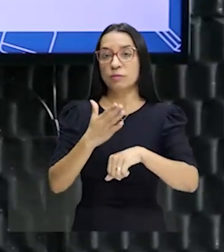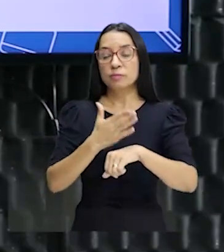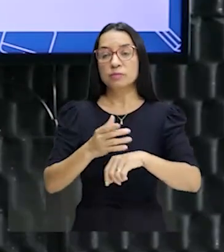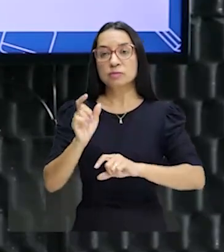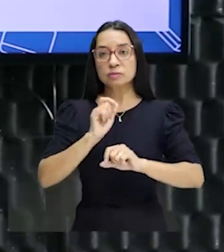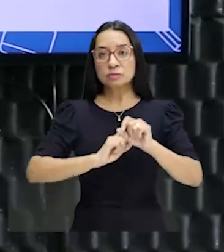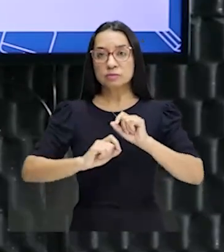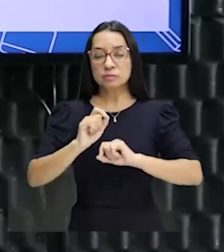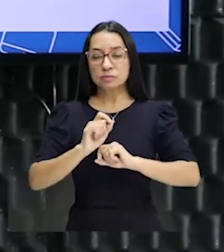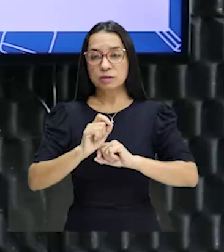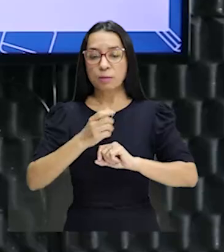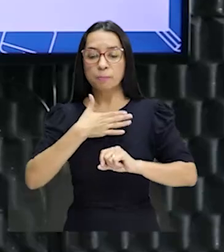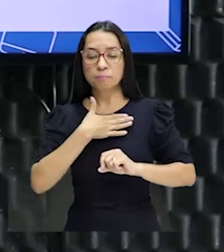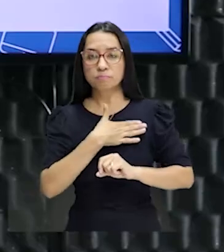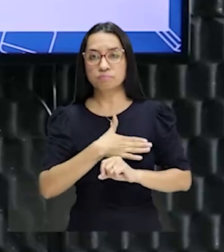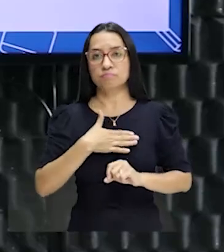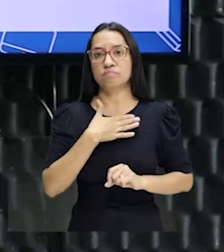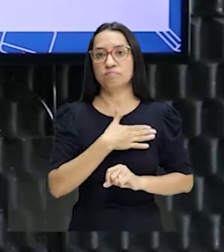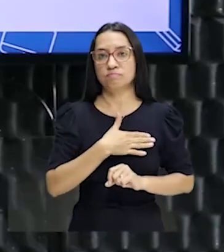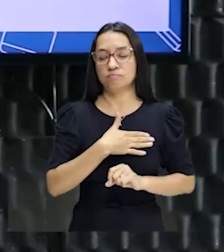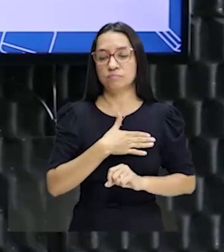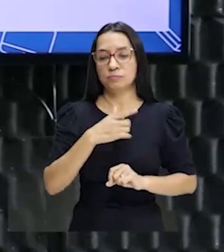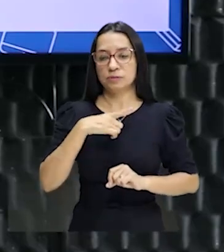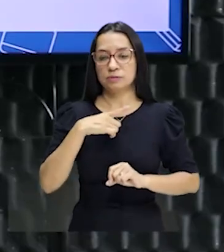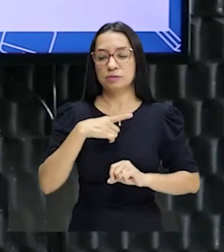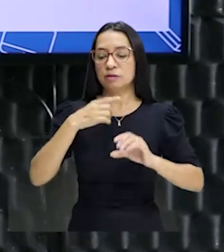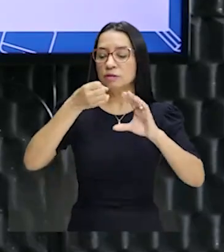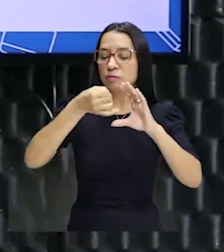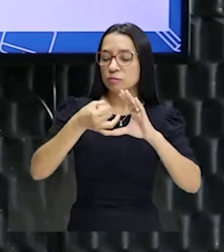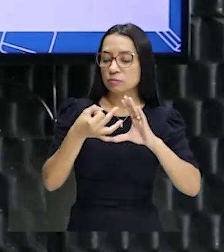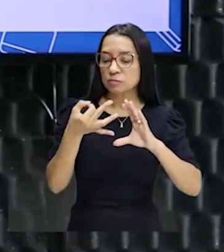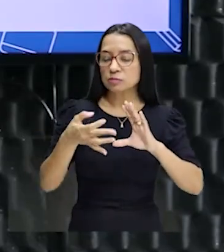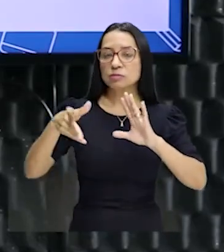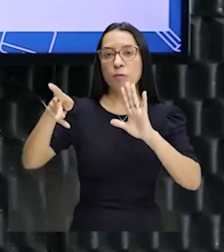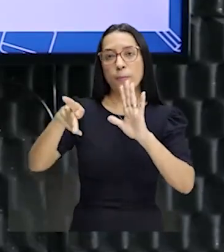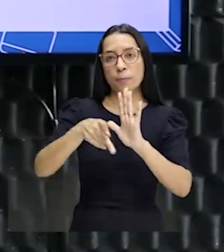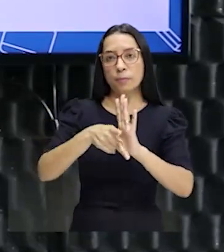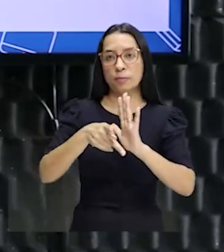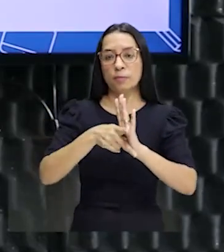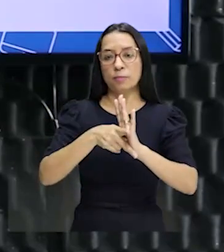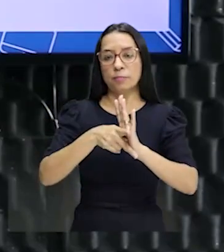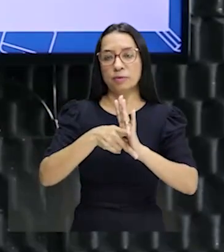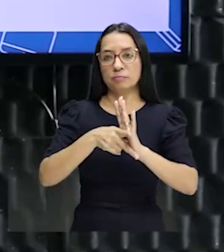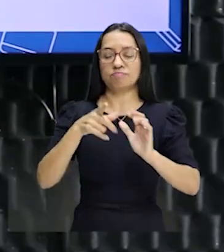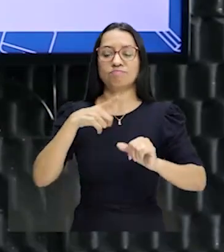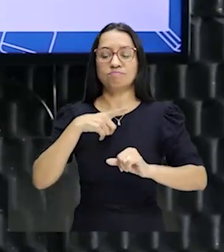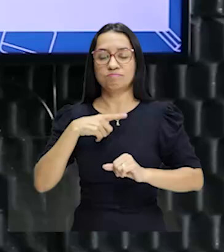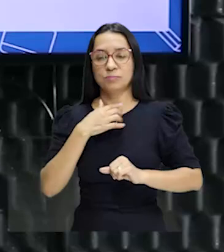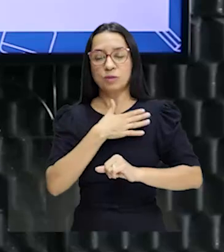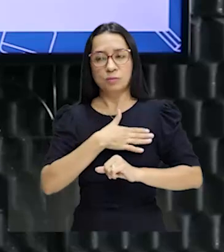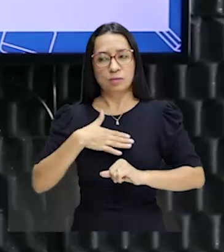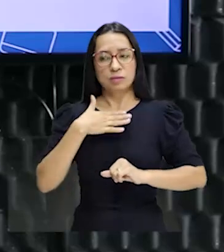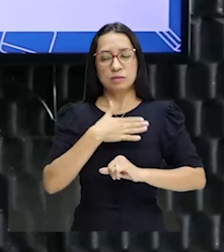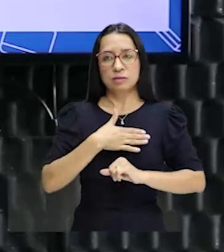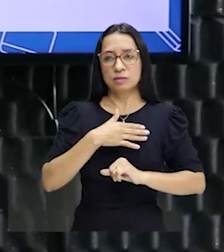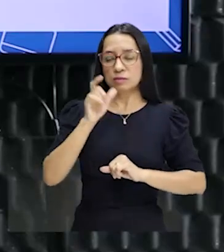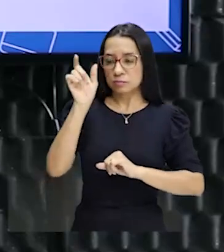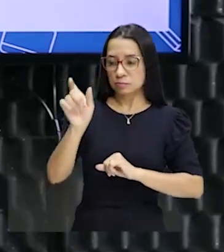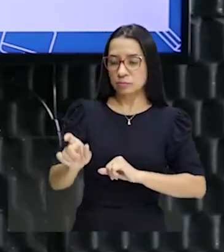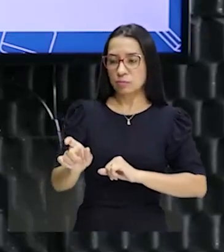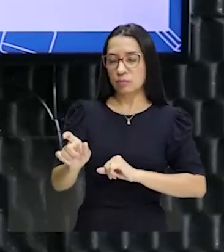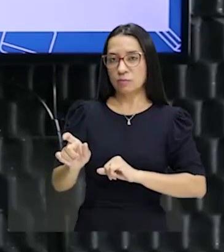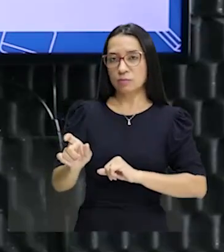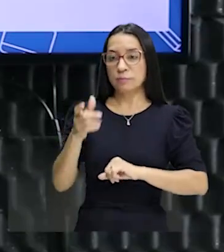quê? Ela é prazerosa. Tem essa característica de dar prazer ao indivíduo que está ali